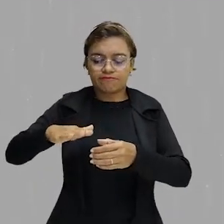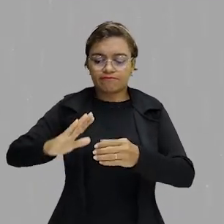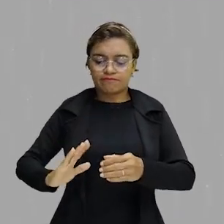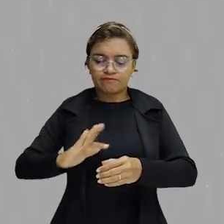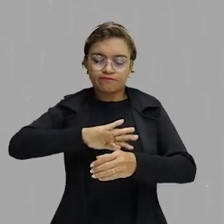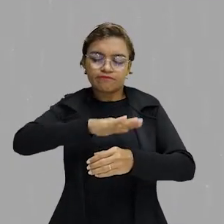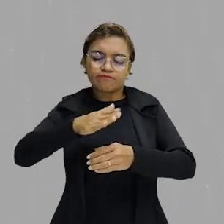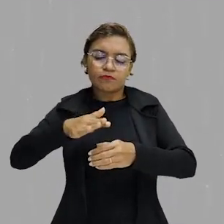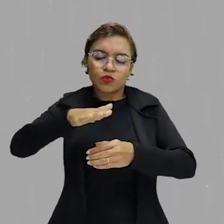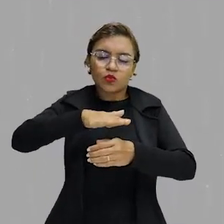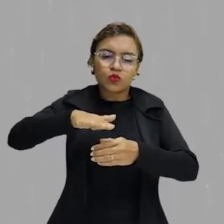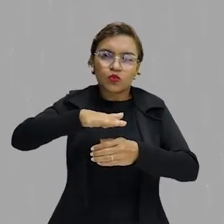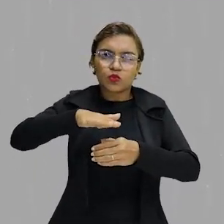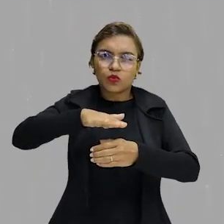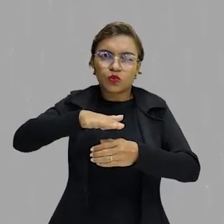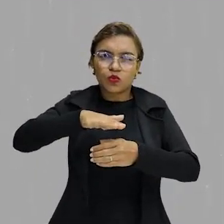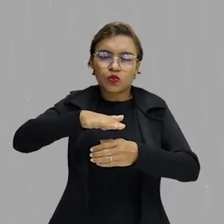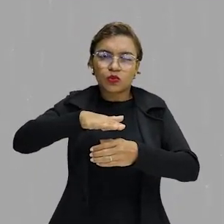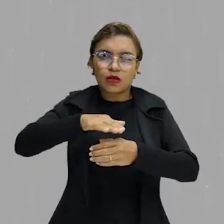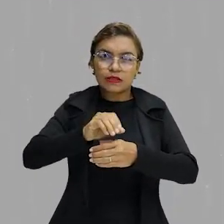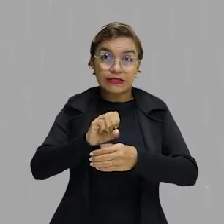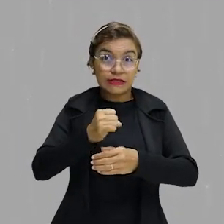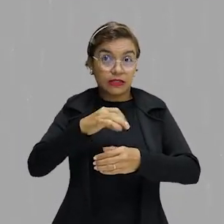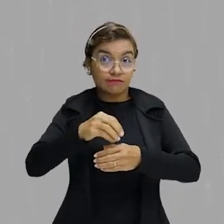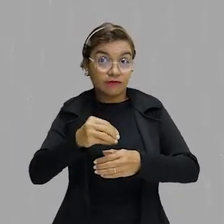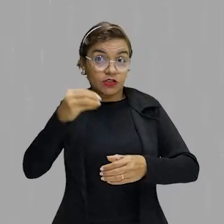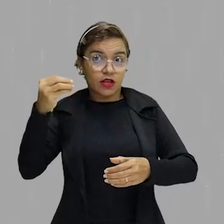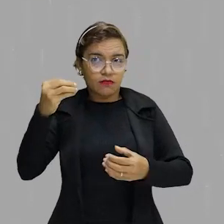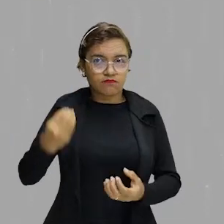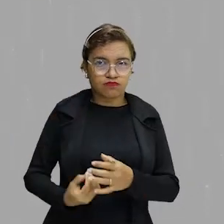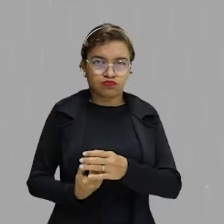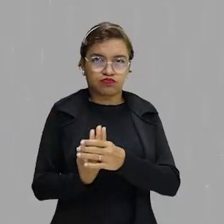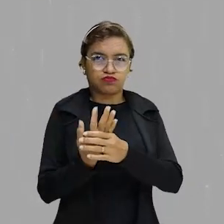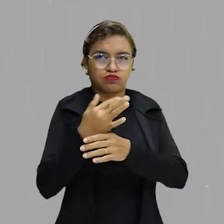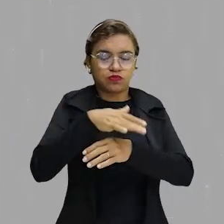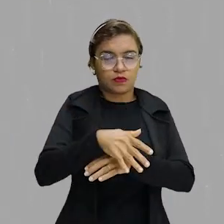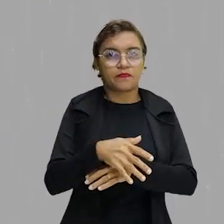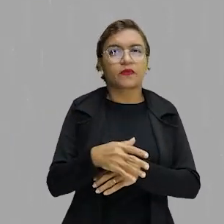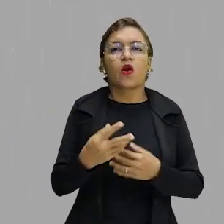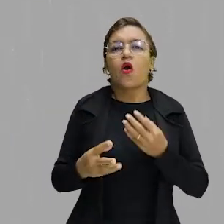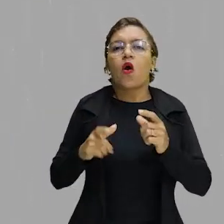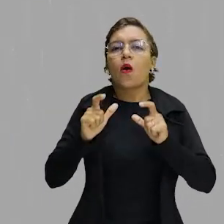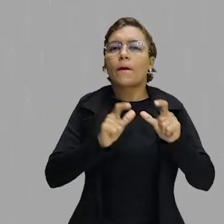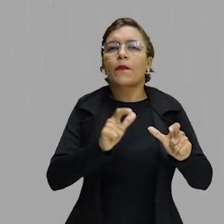ele acende a superfície. Marcos, onde é que nós vamos ter aí a presença de vulcões de maneira